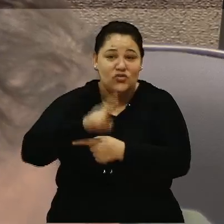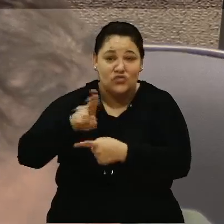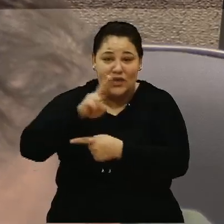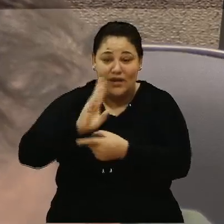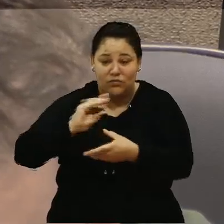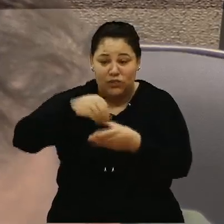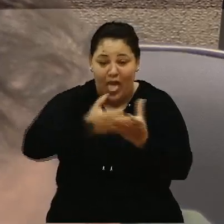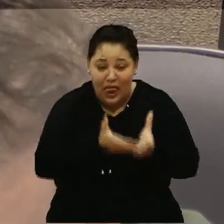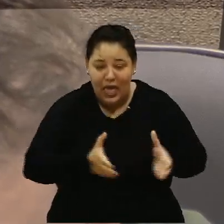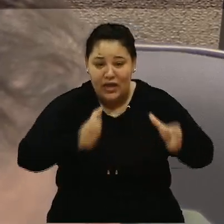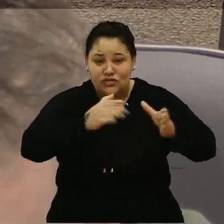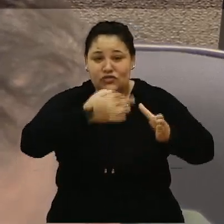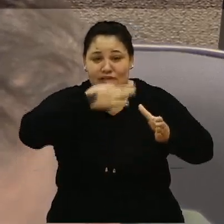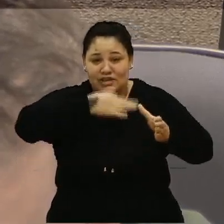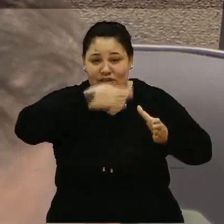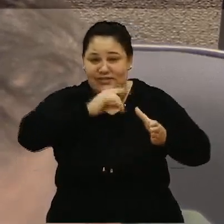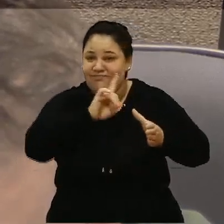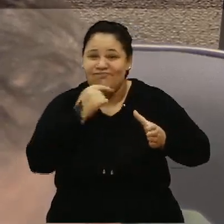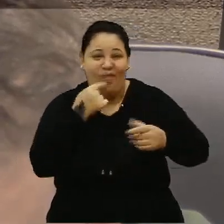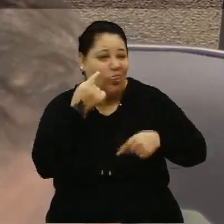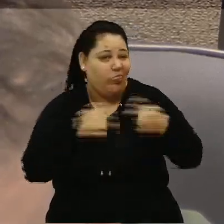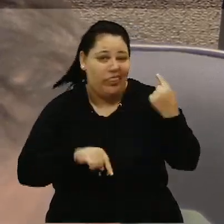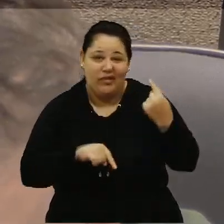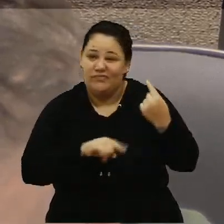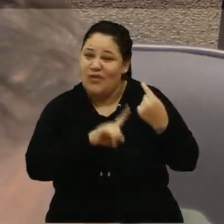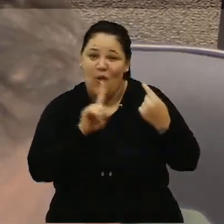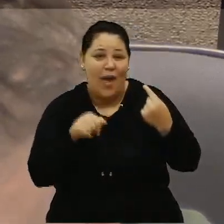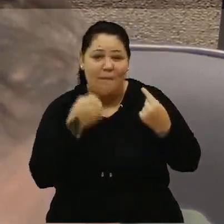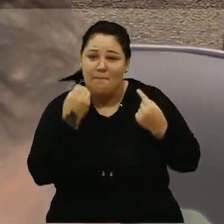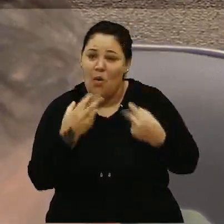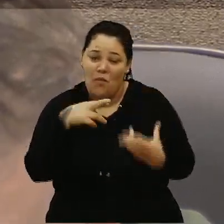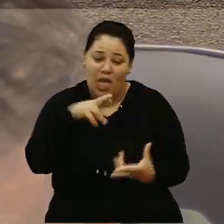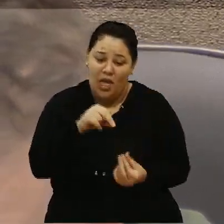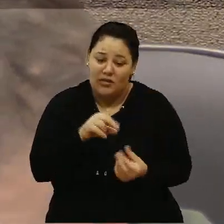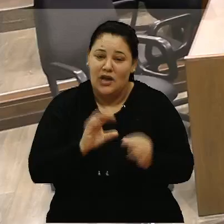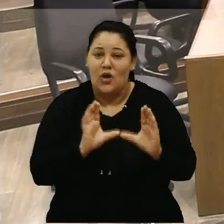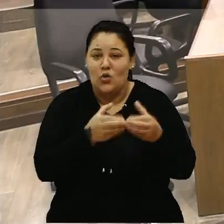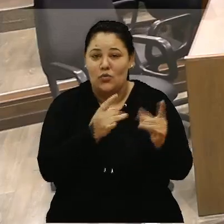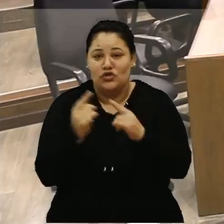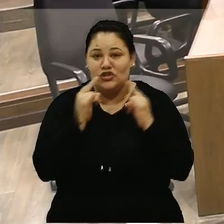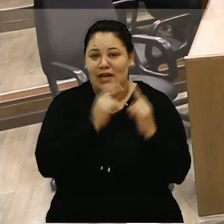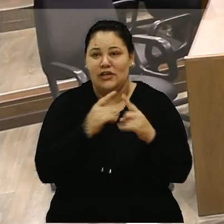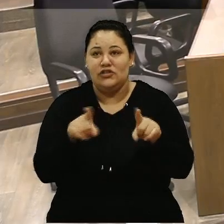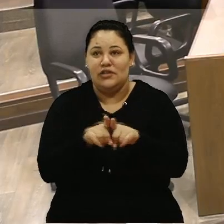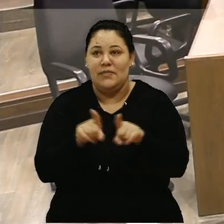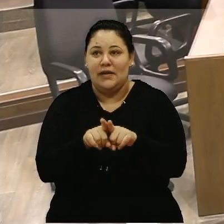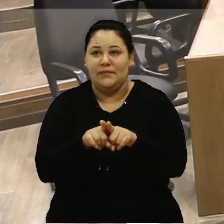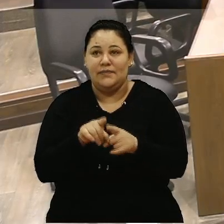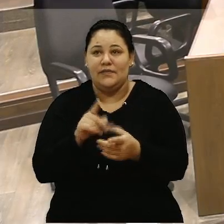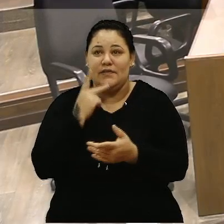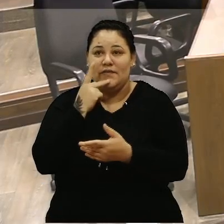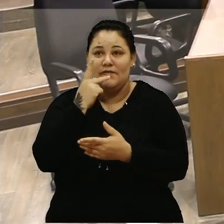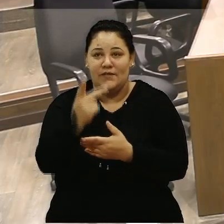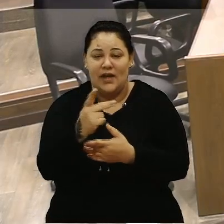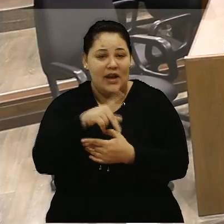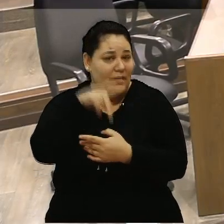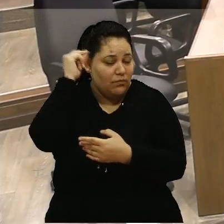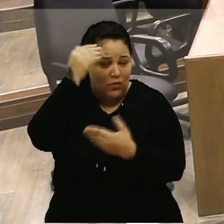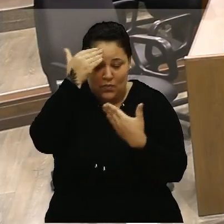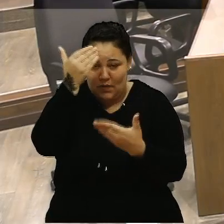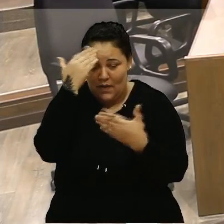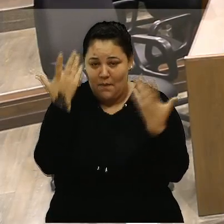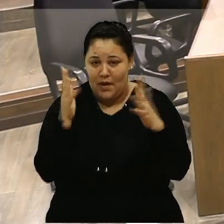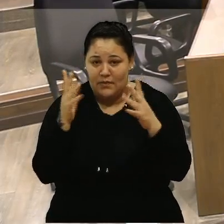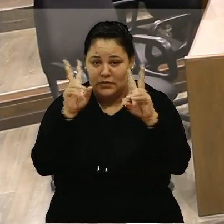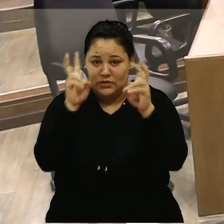containers da nossa cidade não está servindo para as reciclagens e cooperativas. Declaração Obrigada. de líder do Progressistas. Obrigada, presidente. Aldonei, parabéns por trazer esse tema